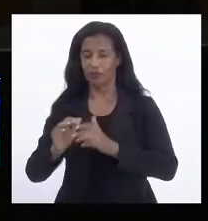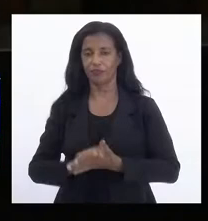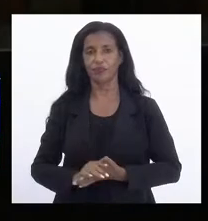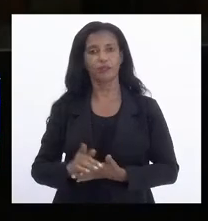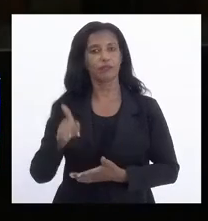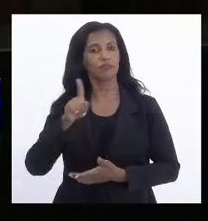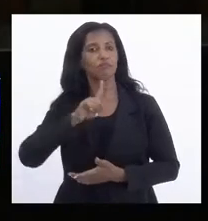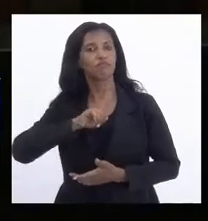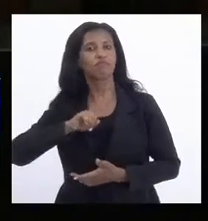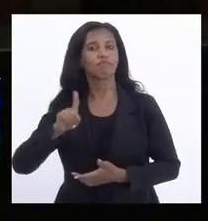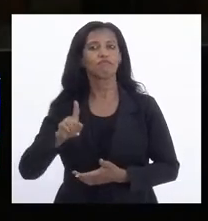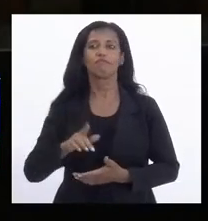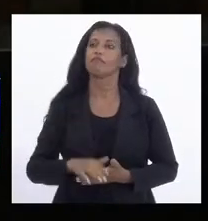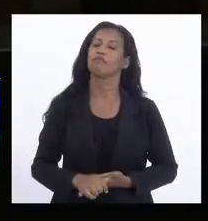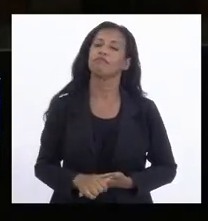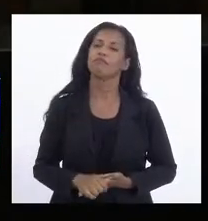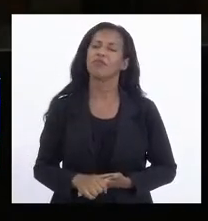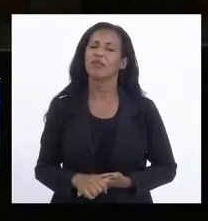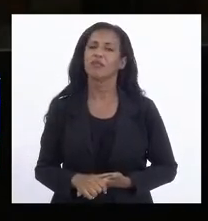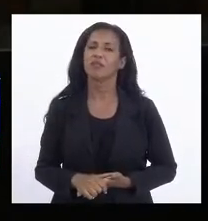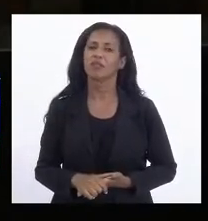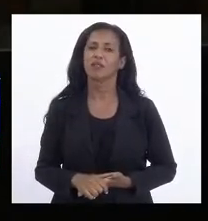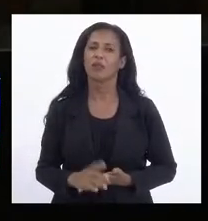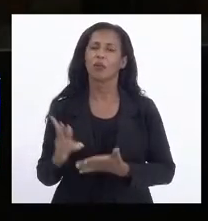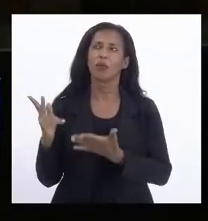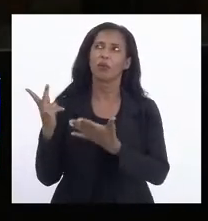foi uma,